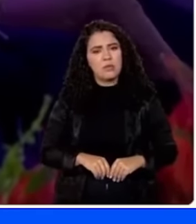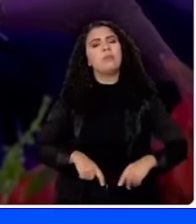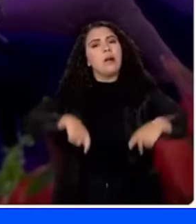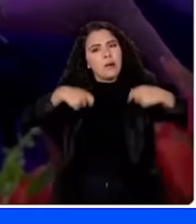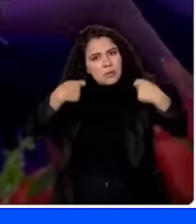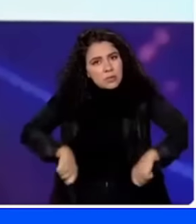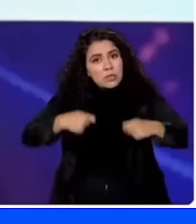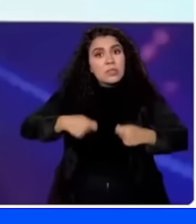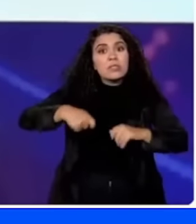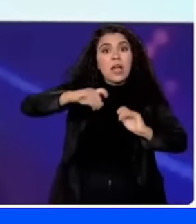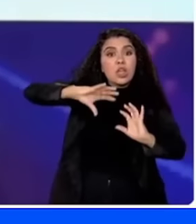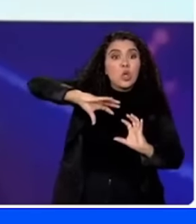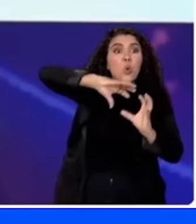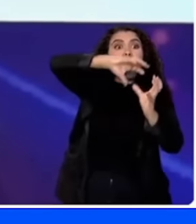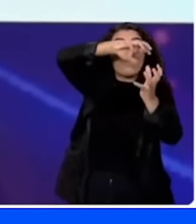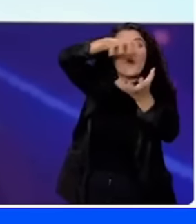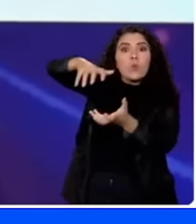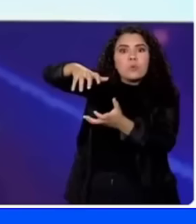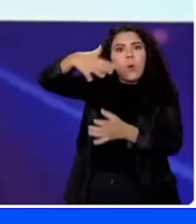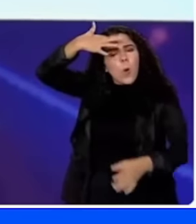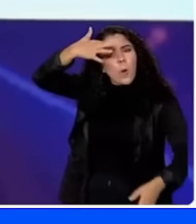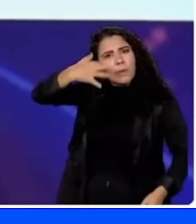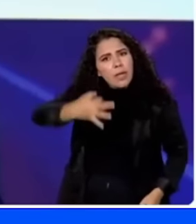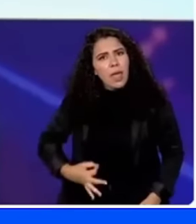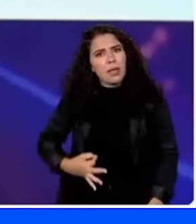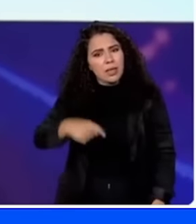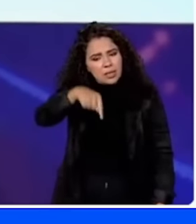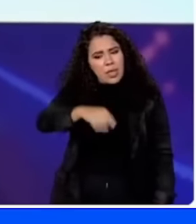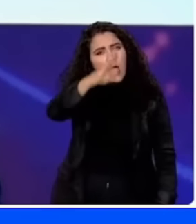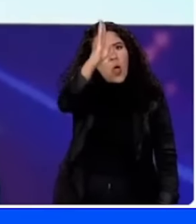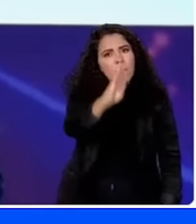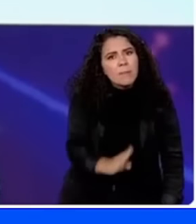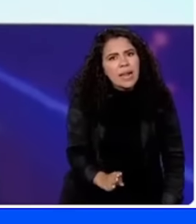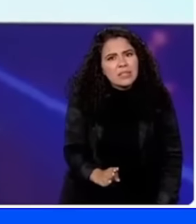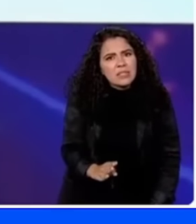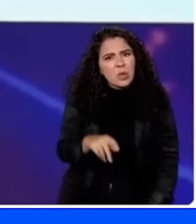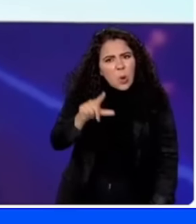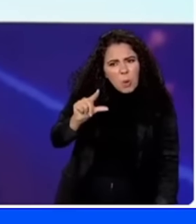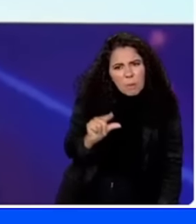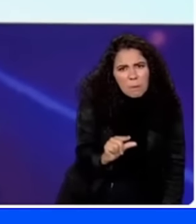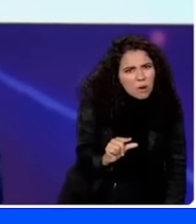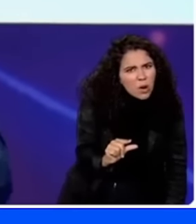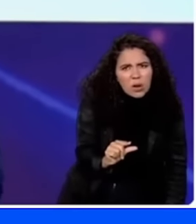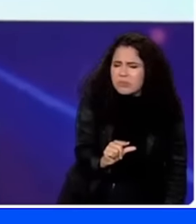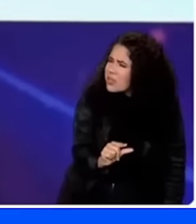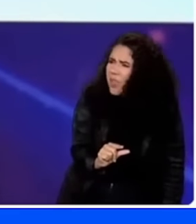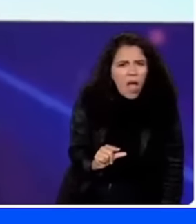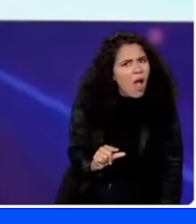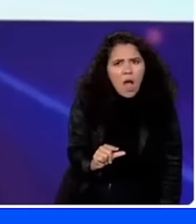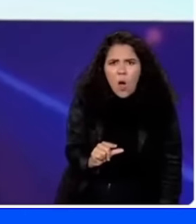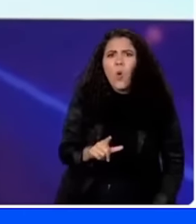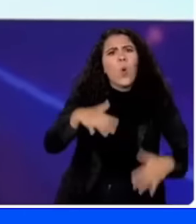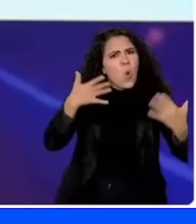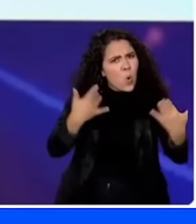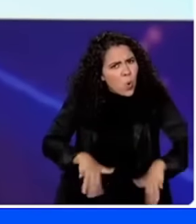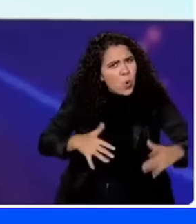preciso que o mundo compreenda de que esse país não é um país pequeno. Esse é um país